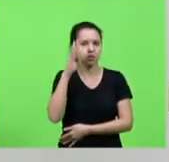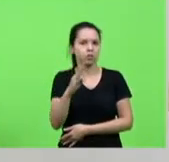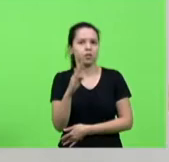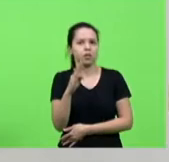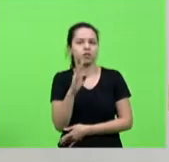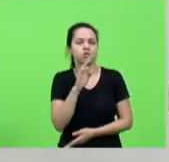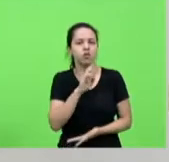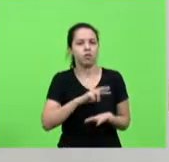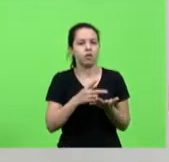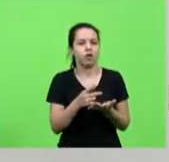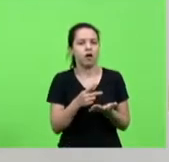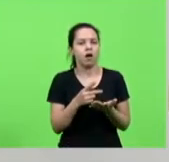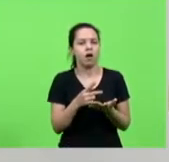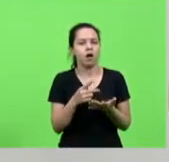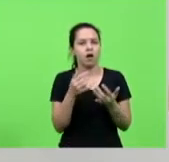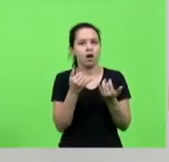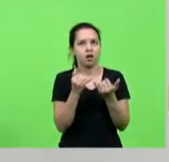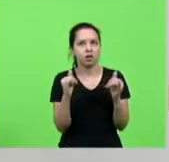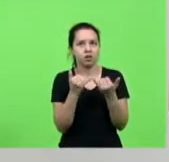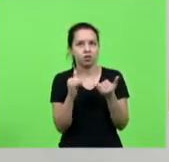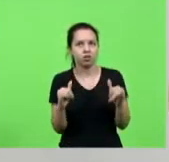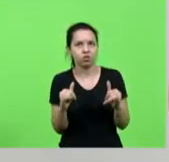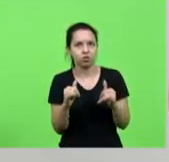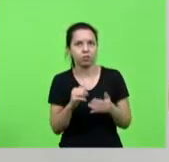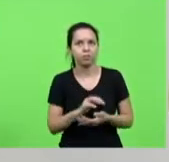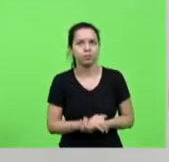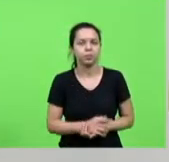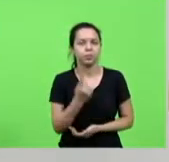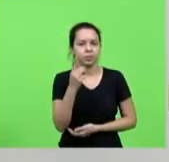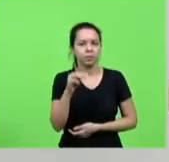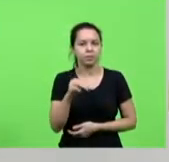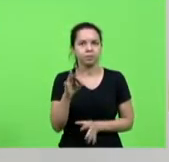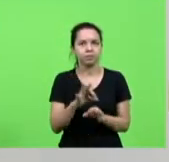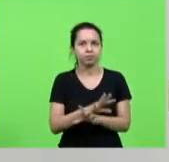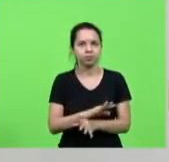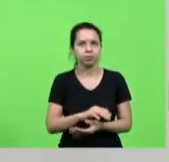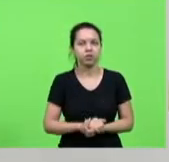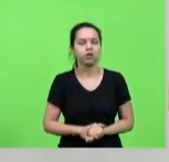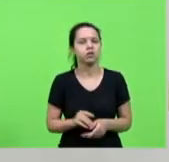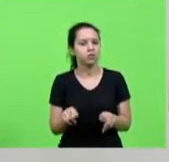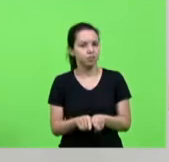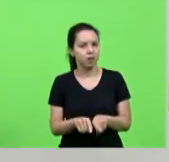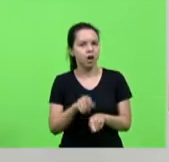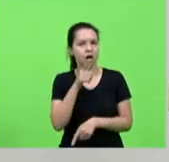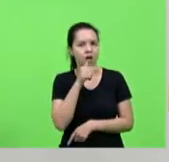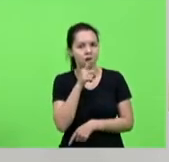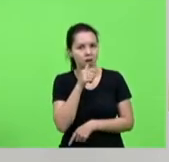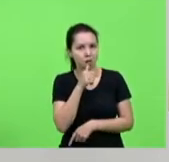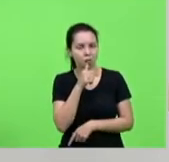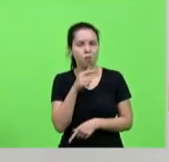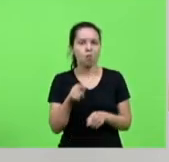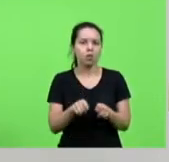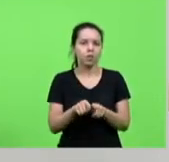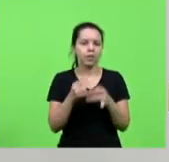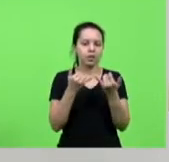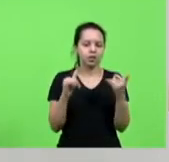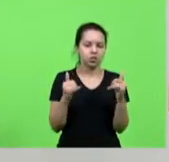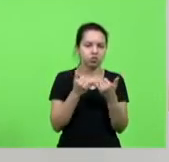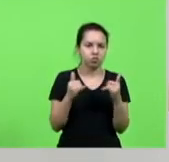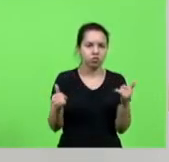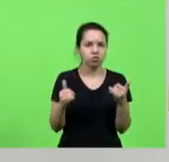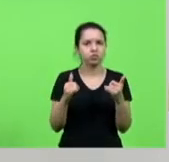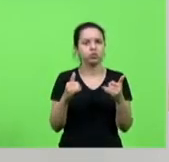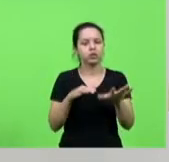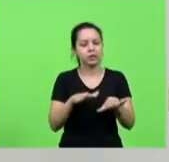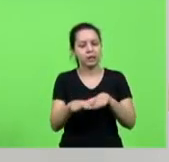energia elétrica. Um minuto para concluir, deputado. Abastecimento de água, de energia elétrica, as questões relacionadas a